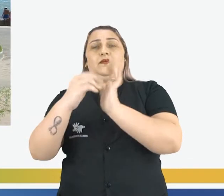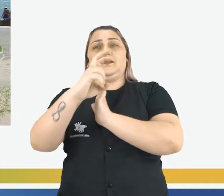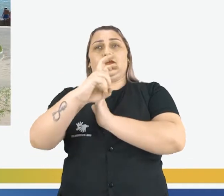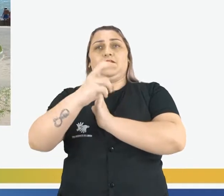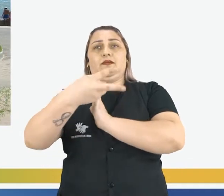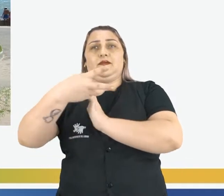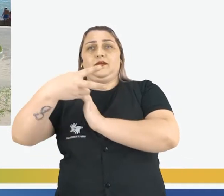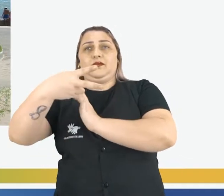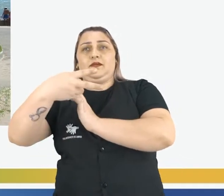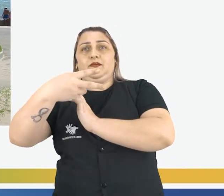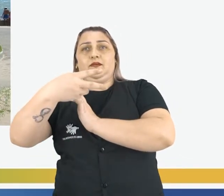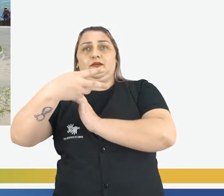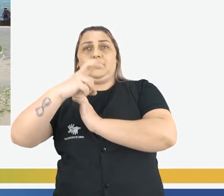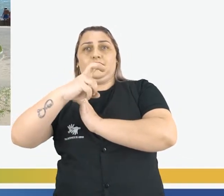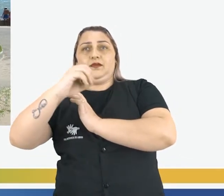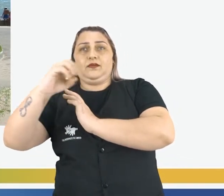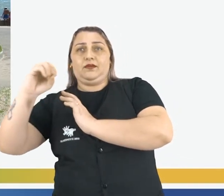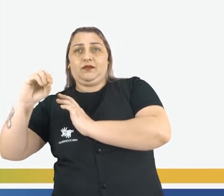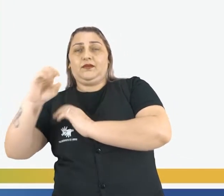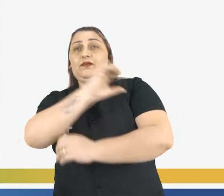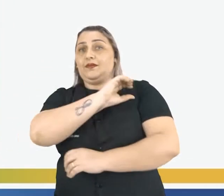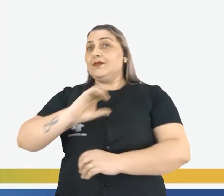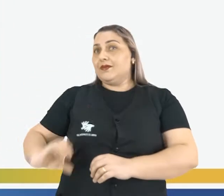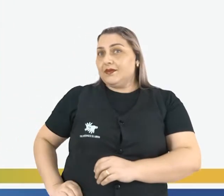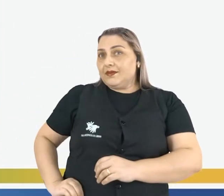3.500 a.C.